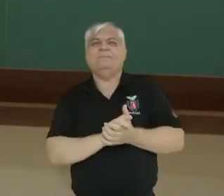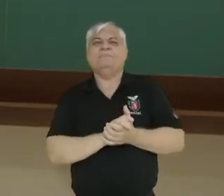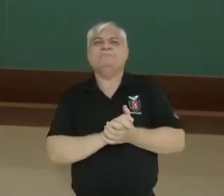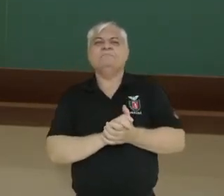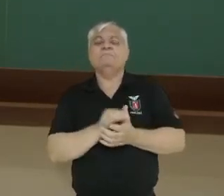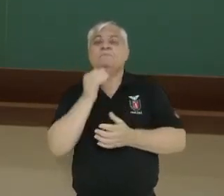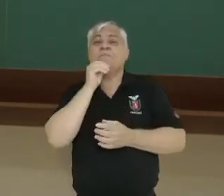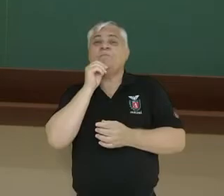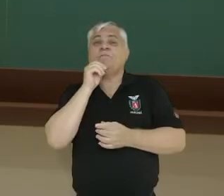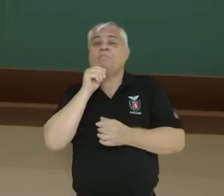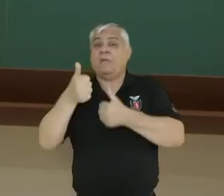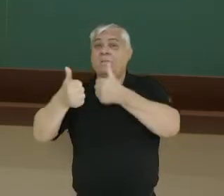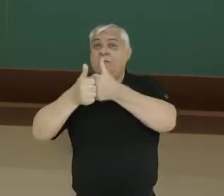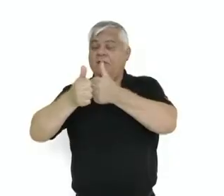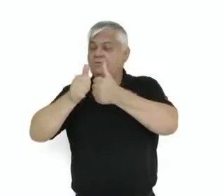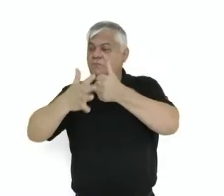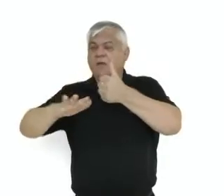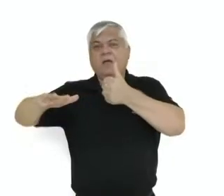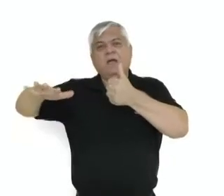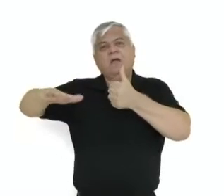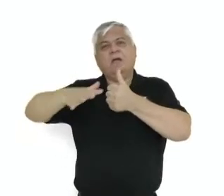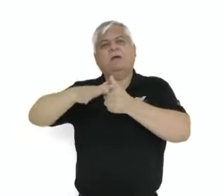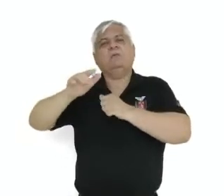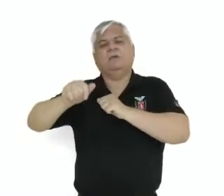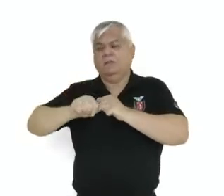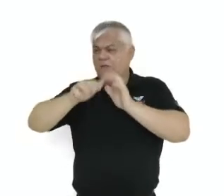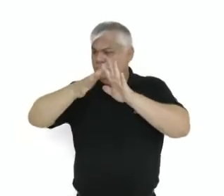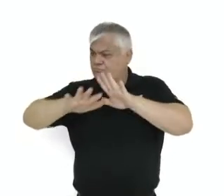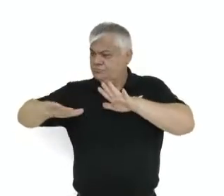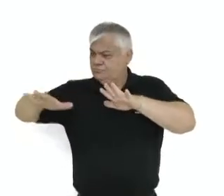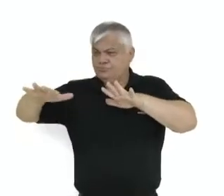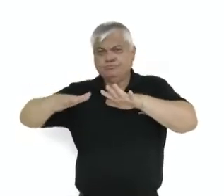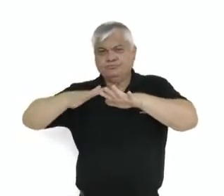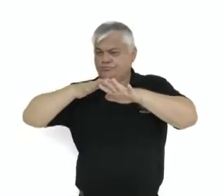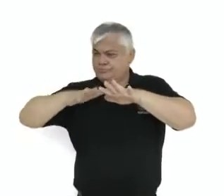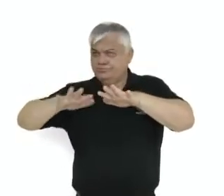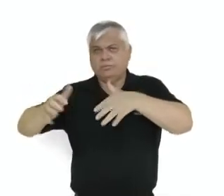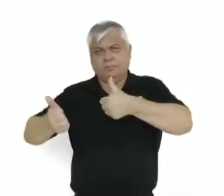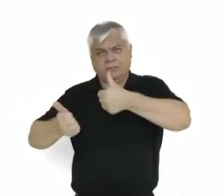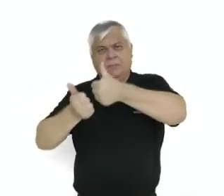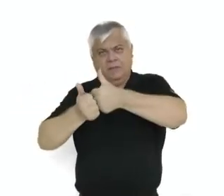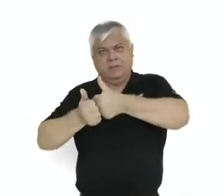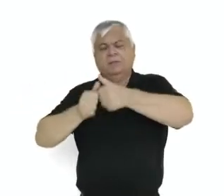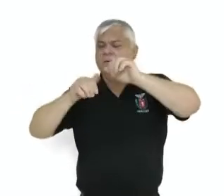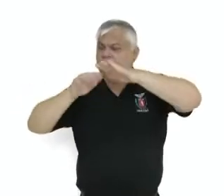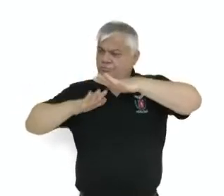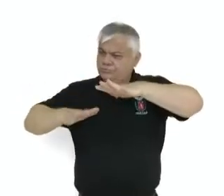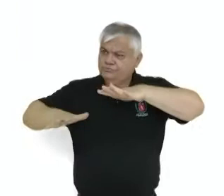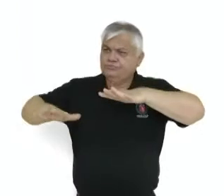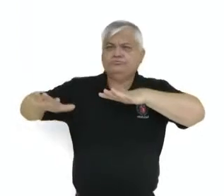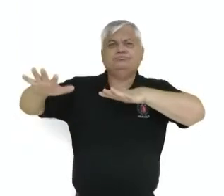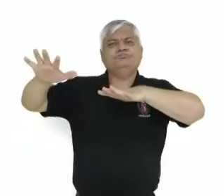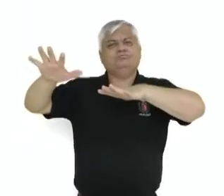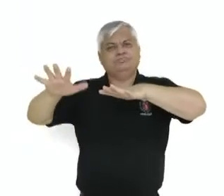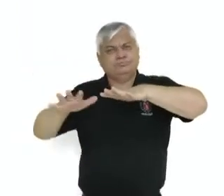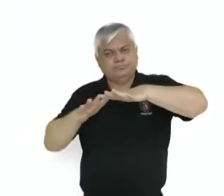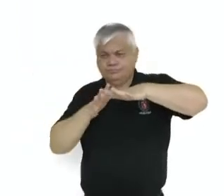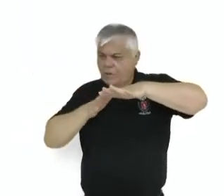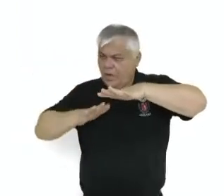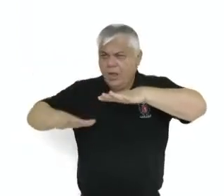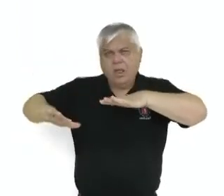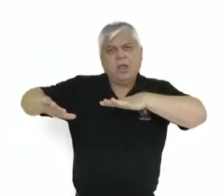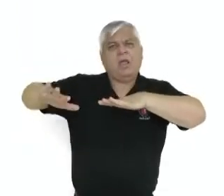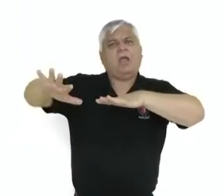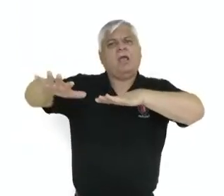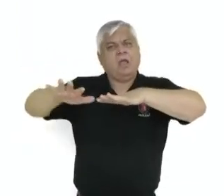área litorânea, o que nós vamos ter? A proximidade do oceano, então o oceano exerce influência sobre esta área,